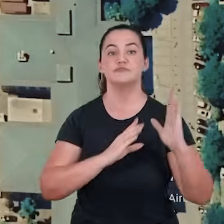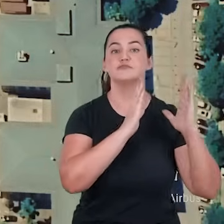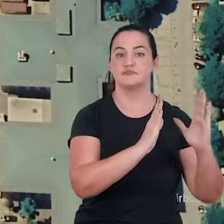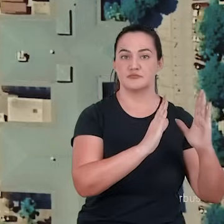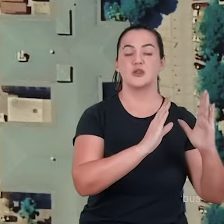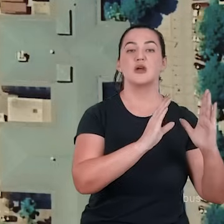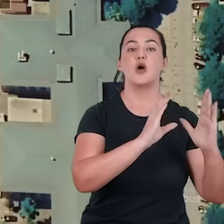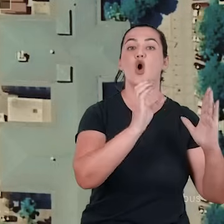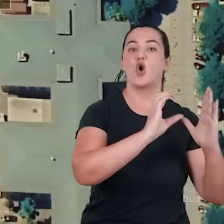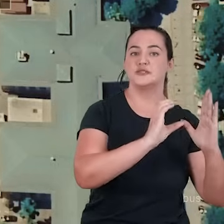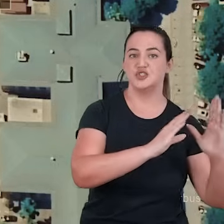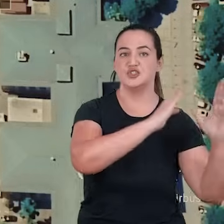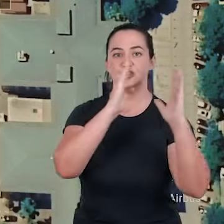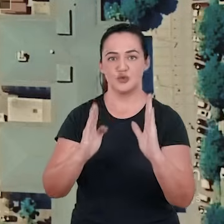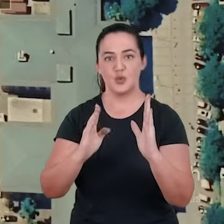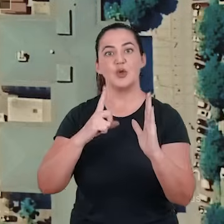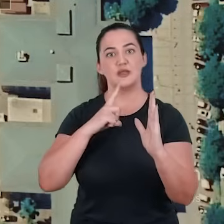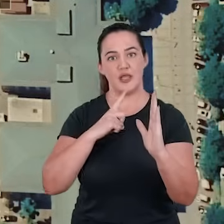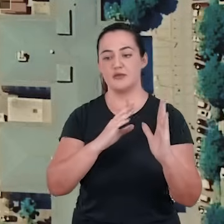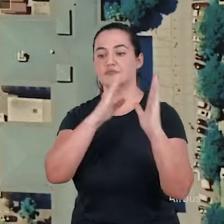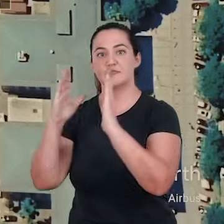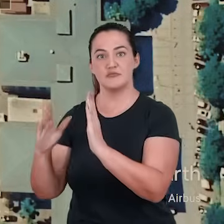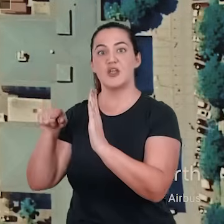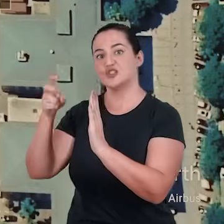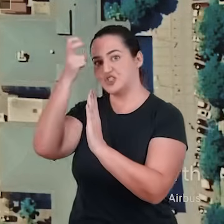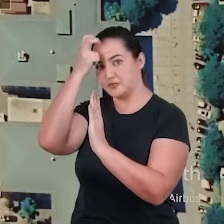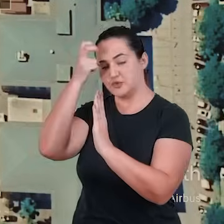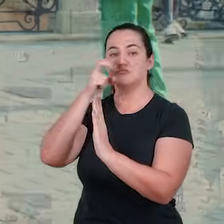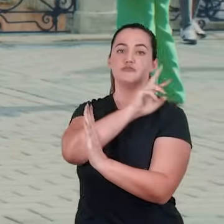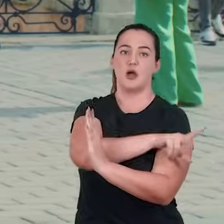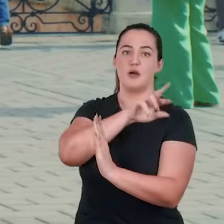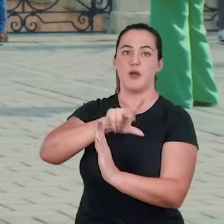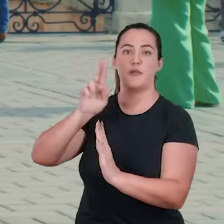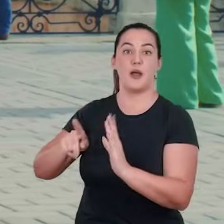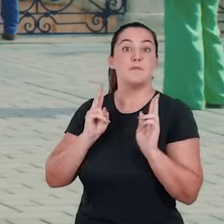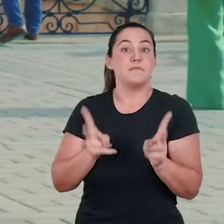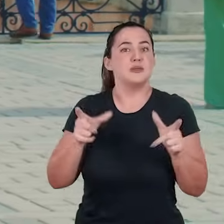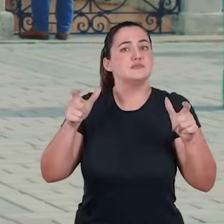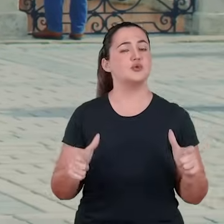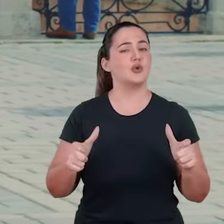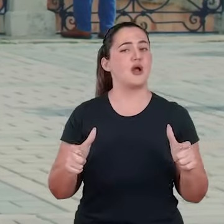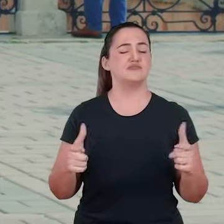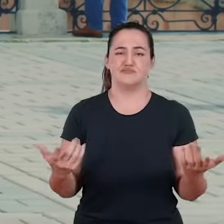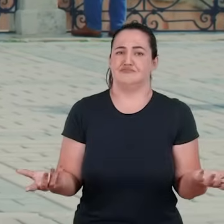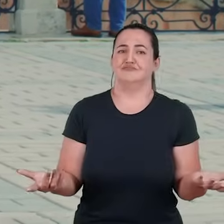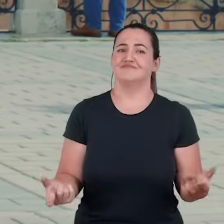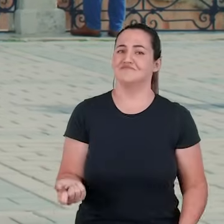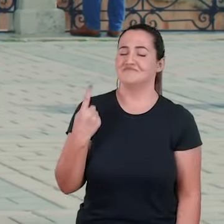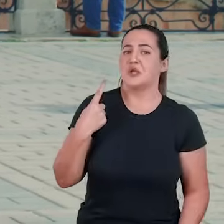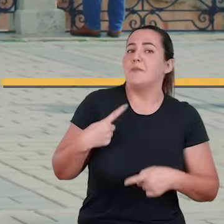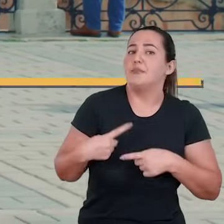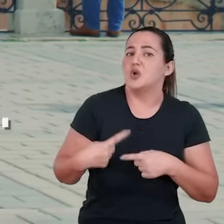aqui atrás um obelisco egípcio. 3 culturas completamente distintas, no mesmo lugar. Por que especificamente